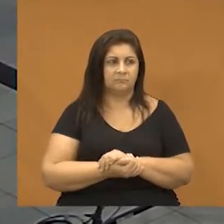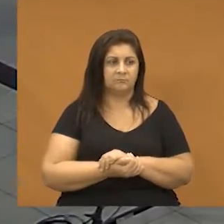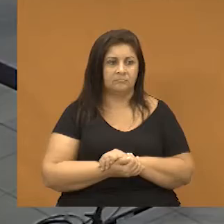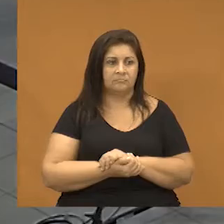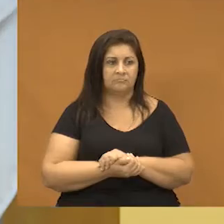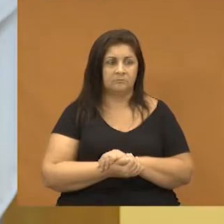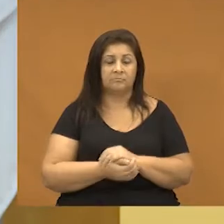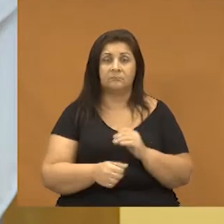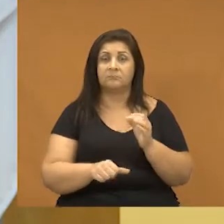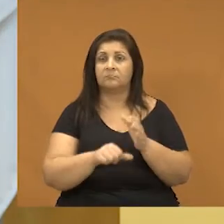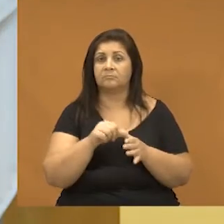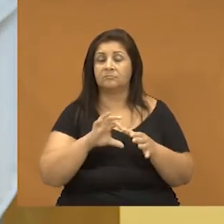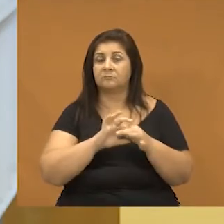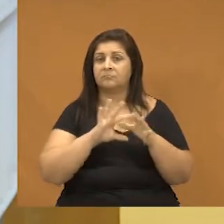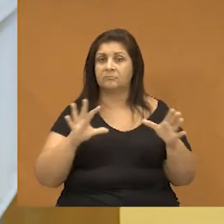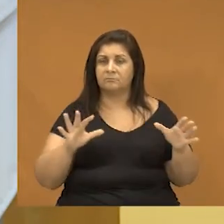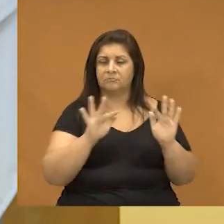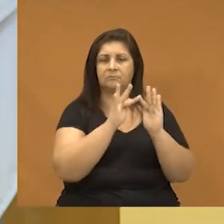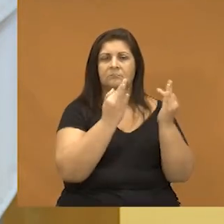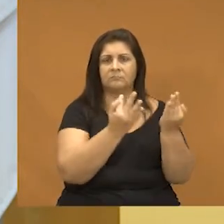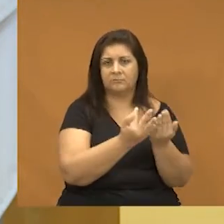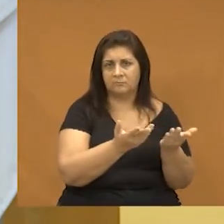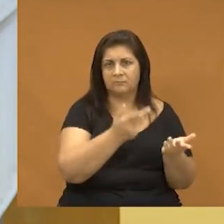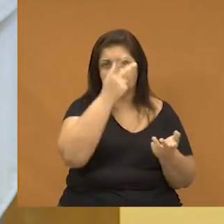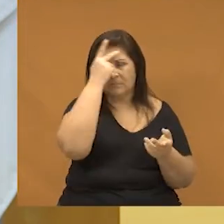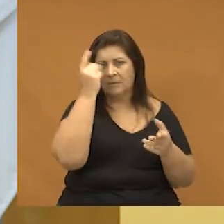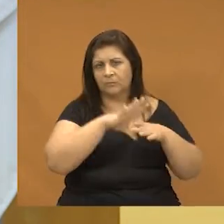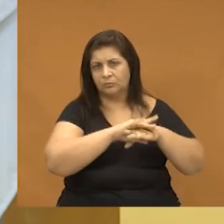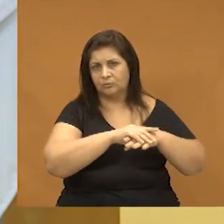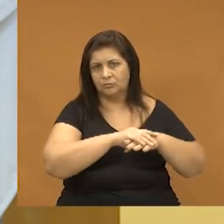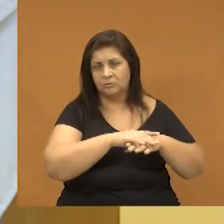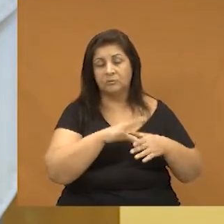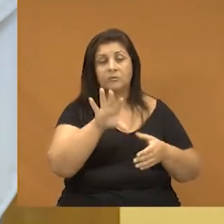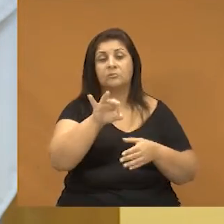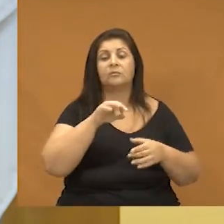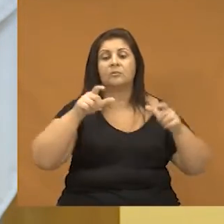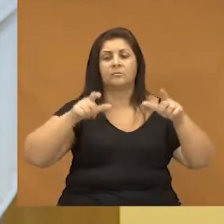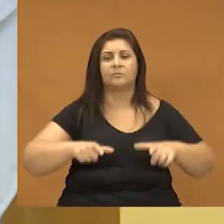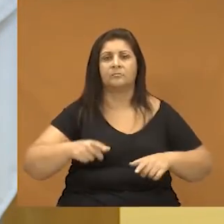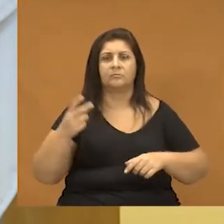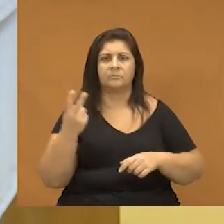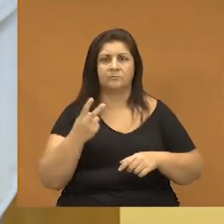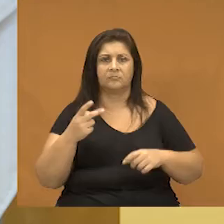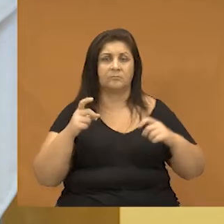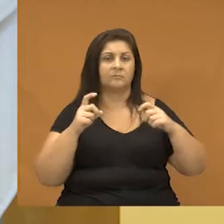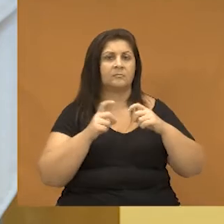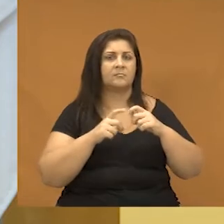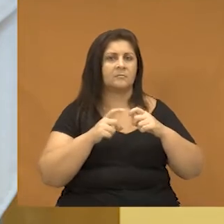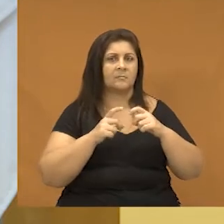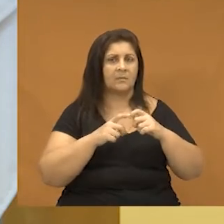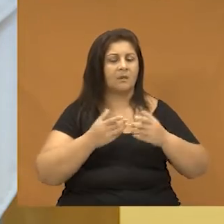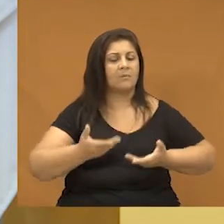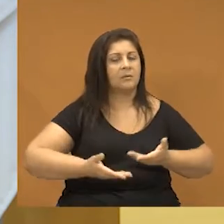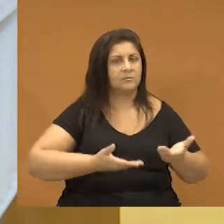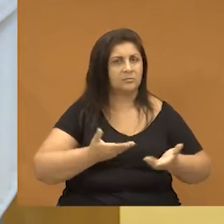Primeiro, é a liberdade do paciente, da família, em direcionar ele para o hospital particular. E segundo, é o médico que dá o